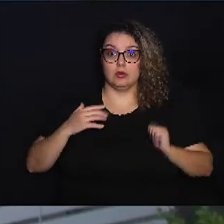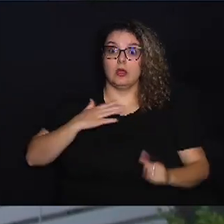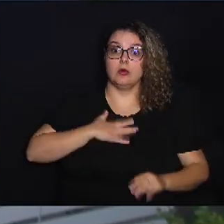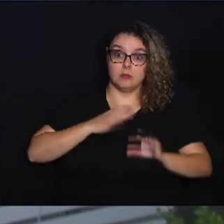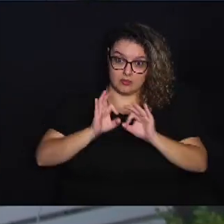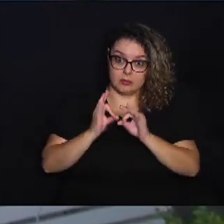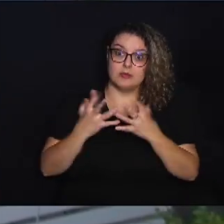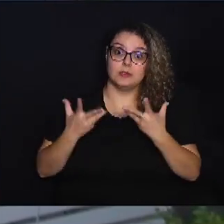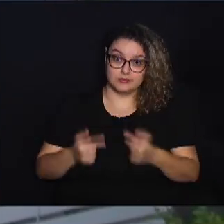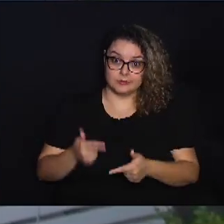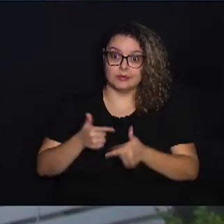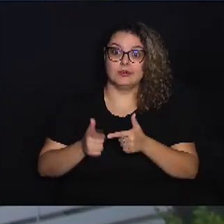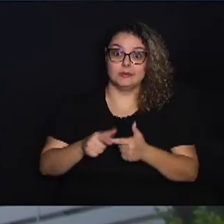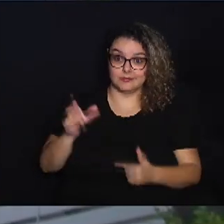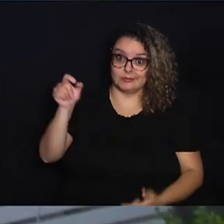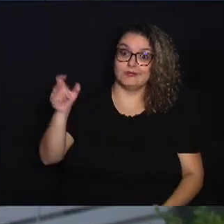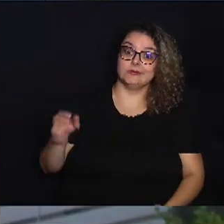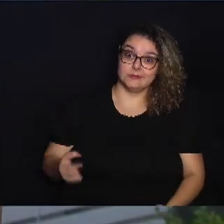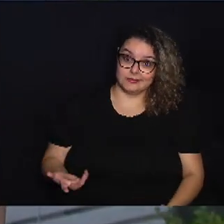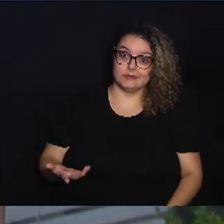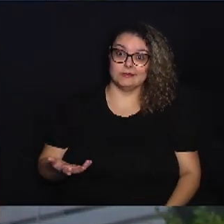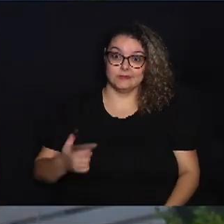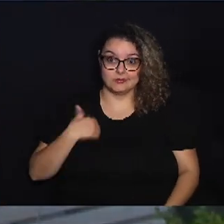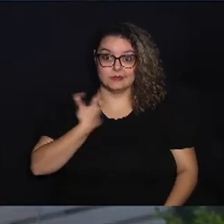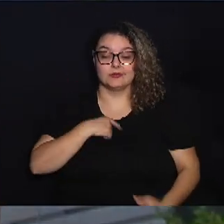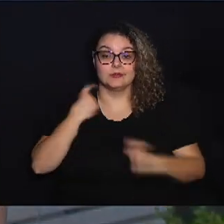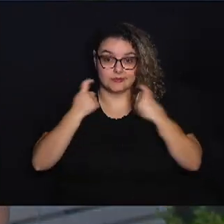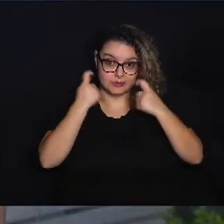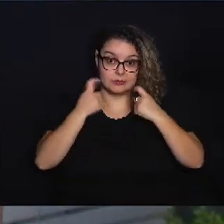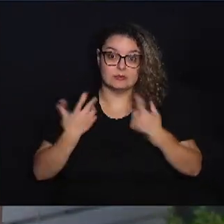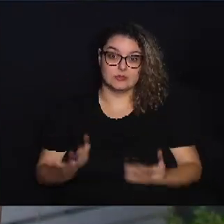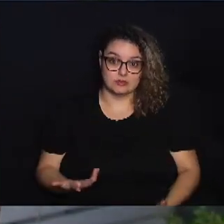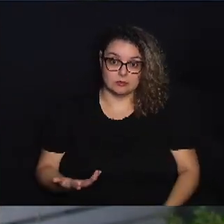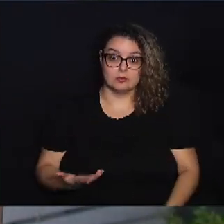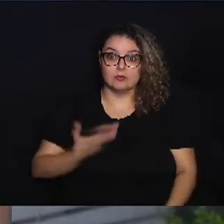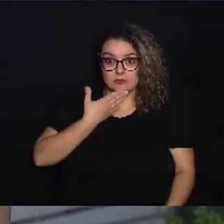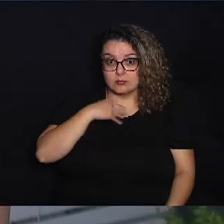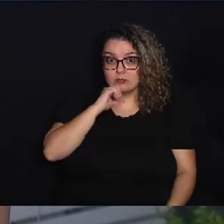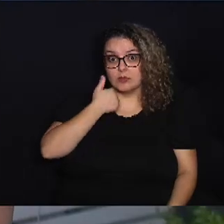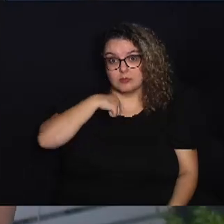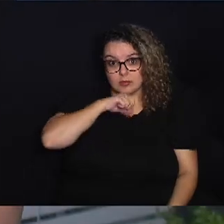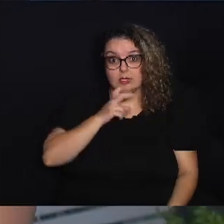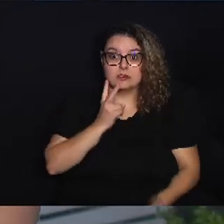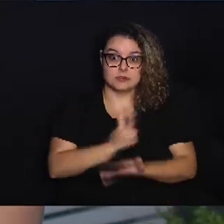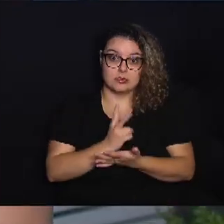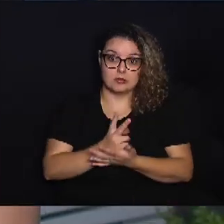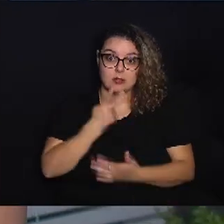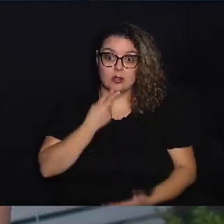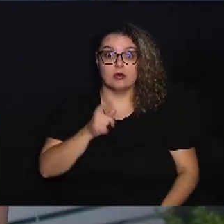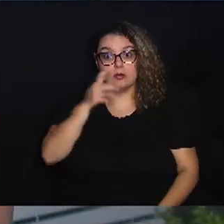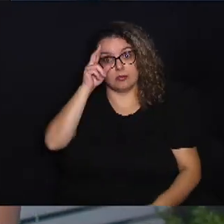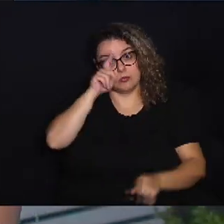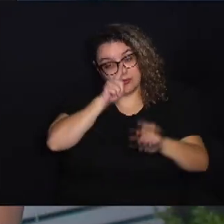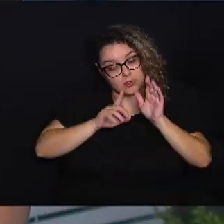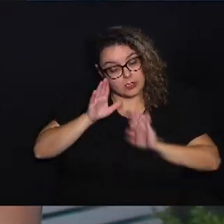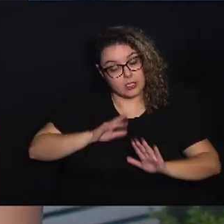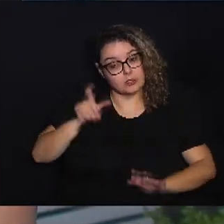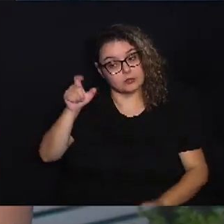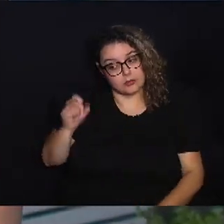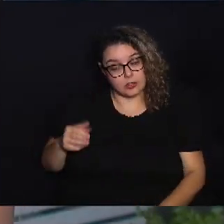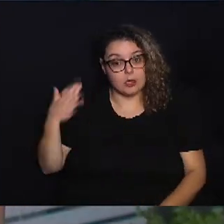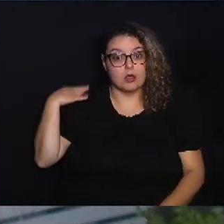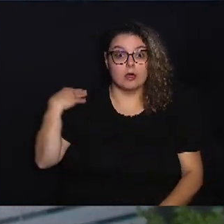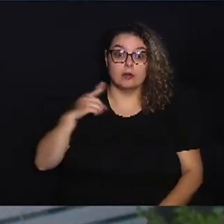inteira tem problema na coluna, então a gente se preocupa bastante e meus pais sempre falam: cuidado com as costas, cuidado para não levar